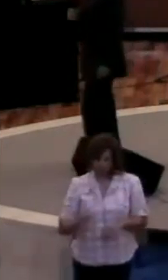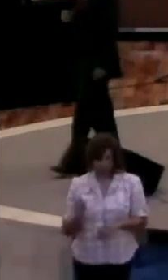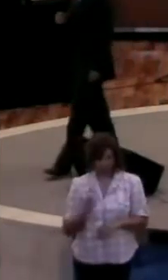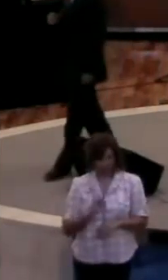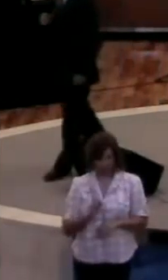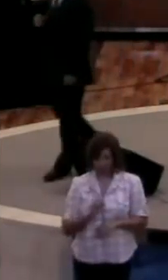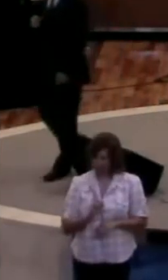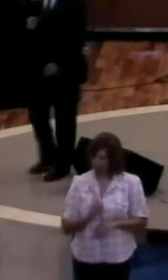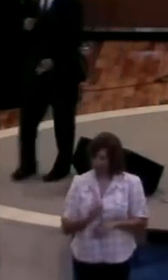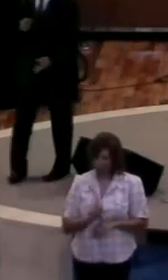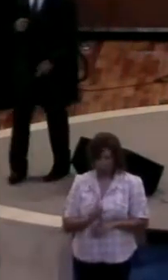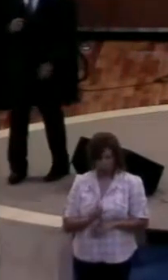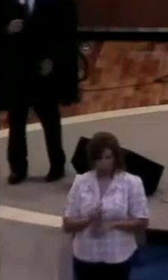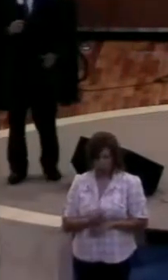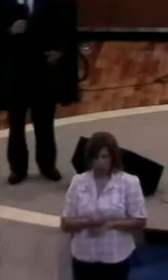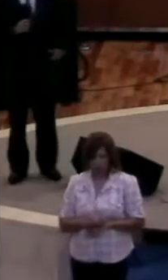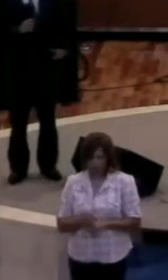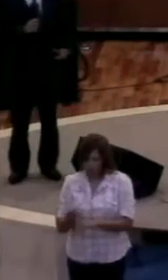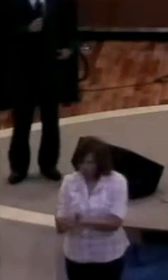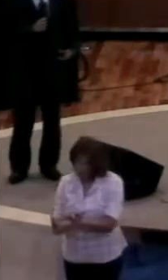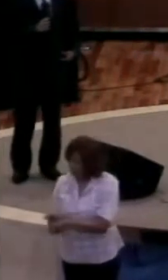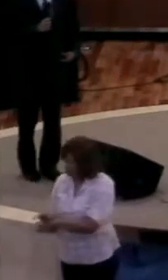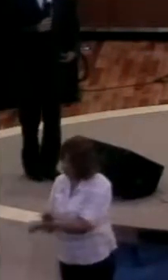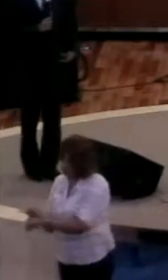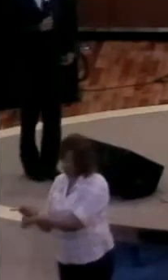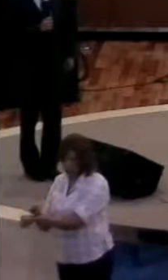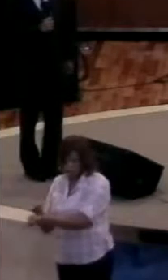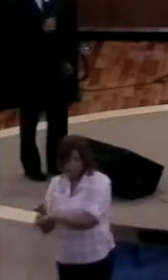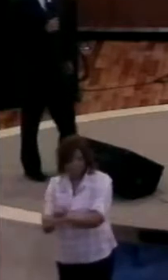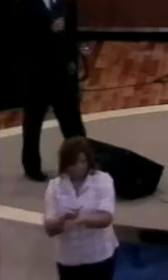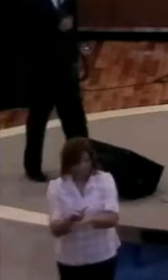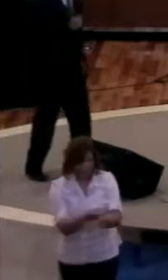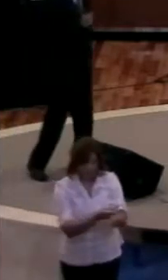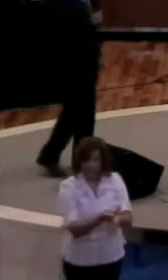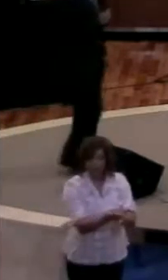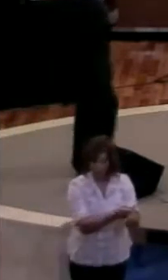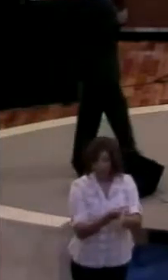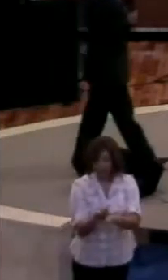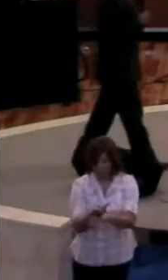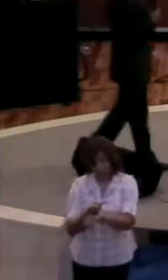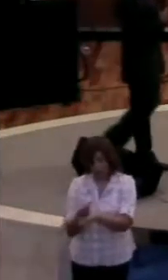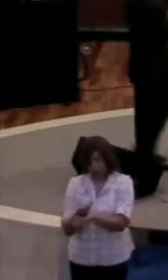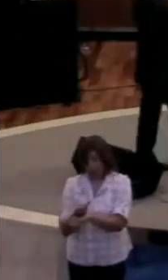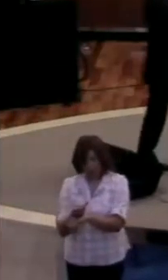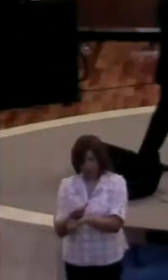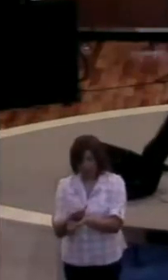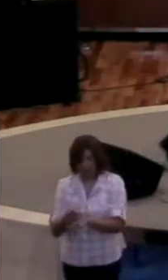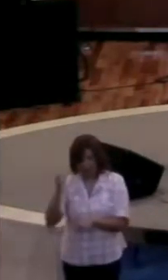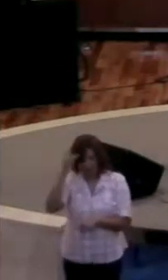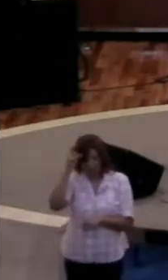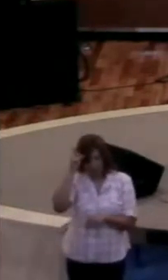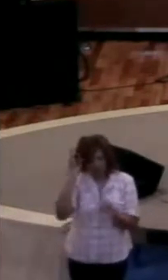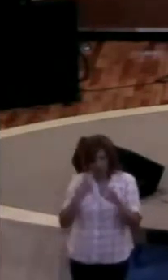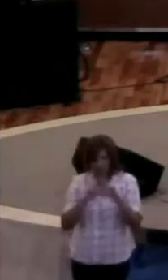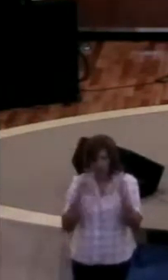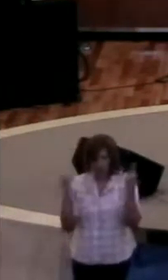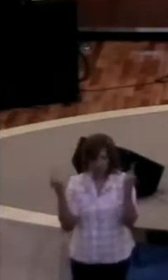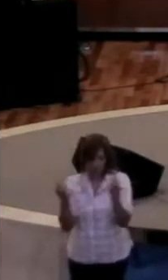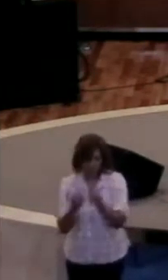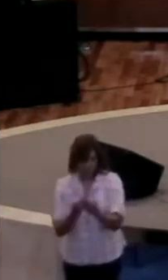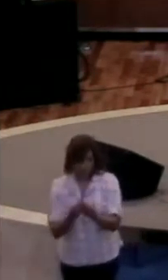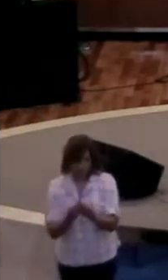Não, eu posso afirmar para você que o diabo ficou procurando. Satanás faz uma reunião solene e fala: